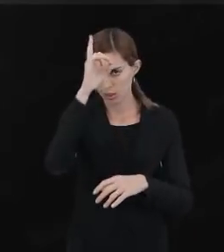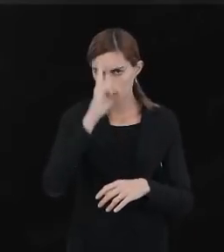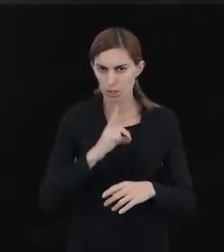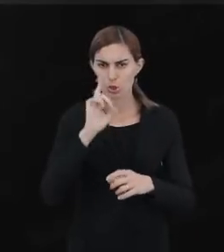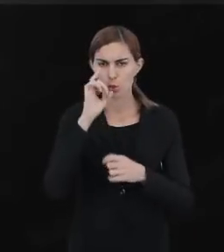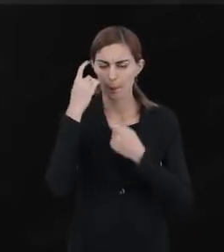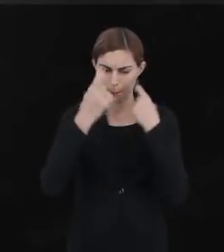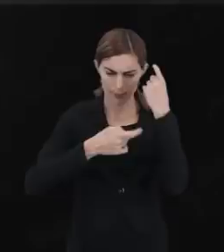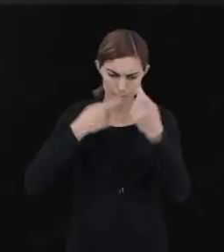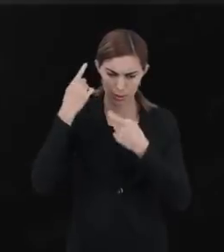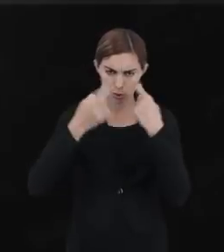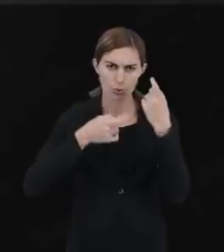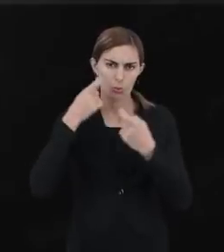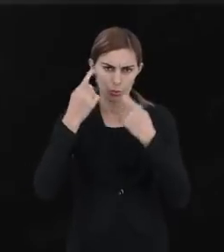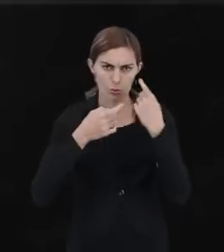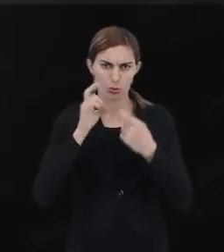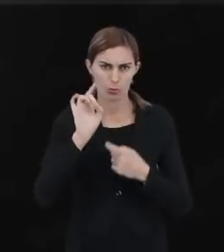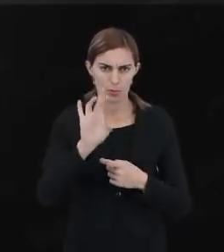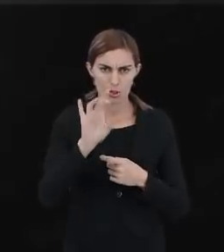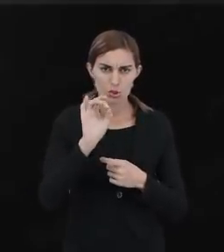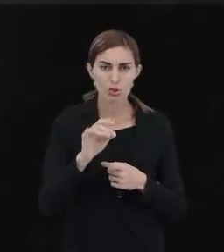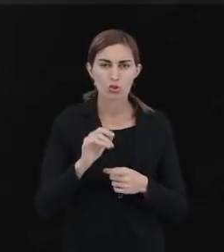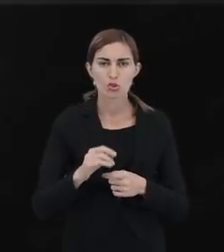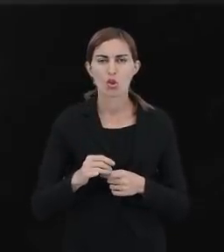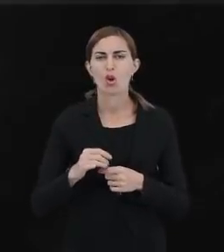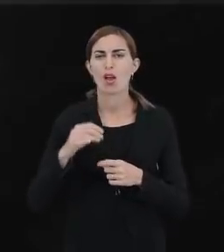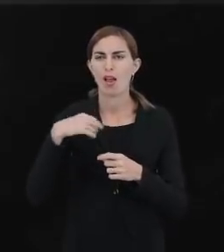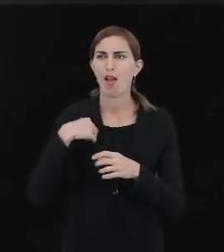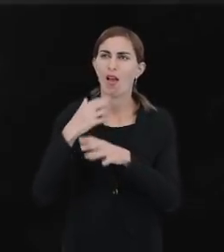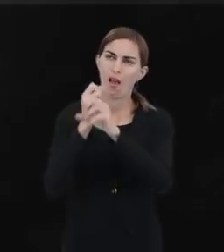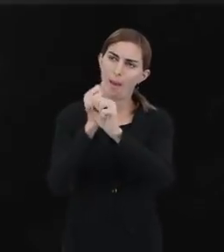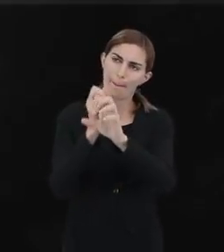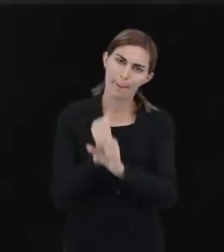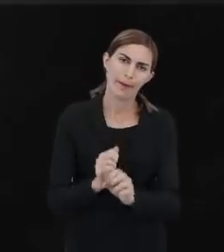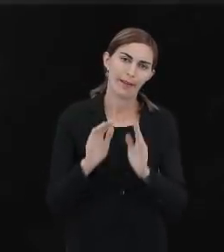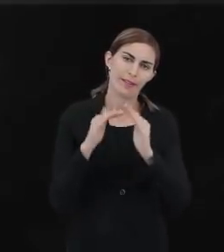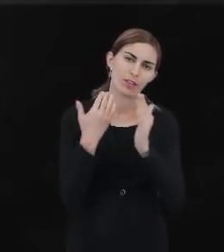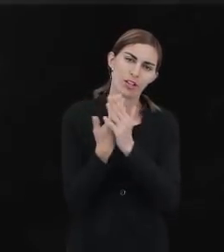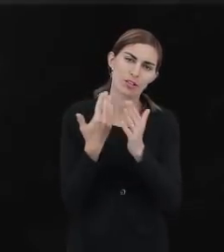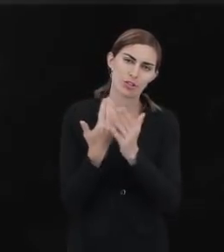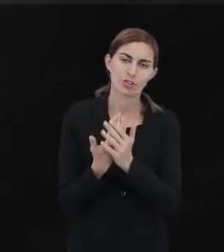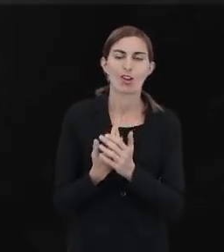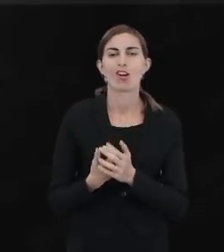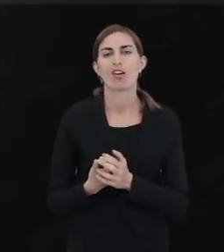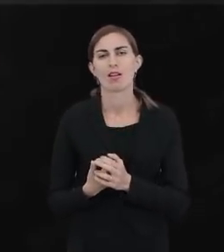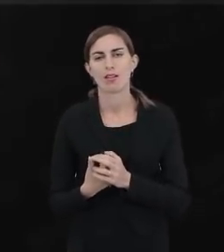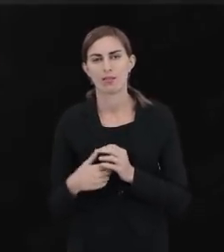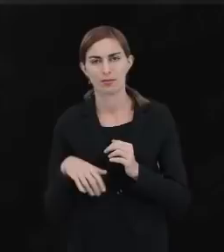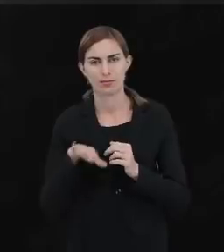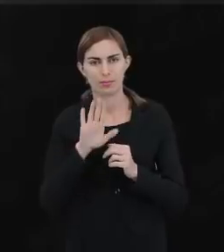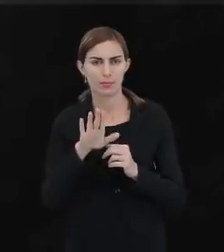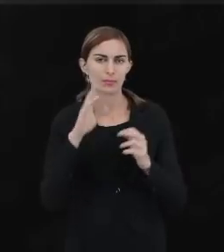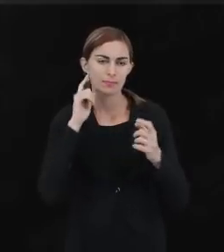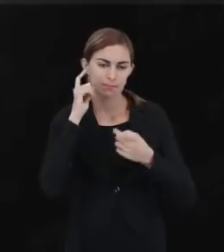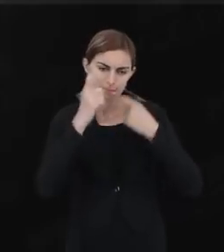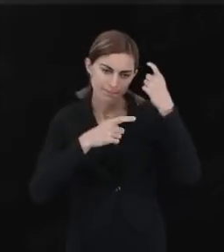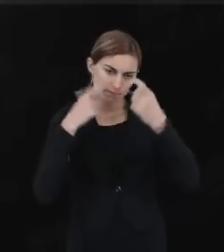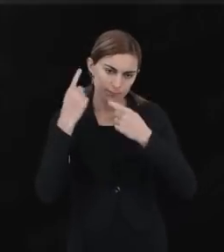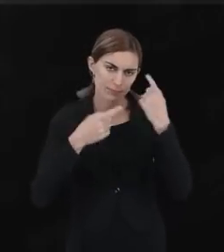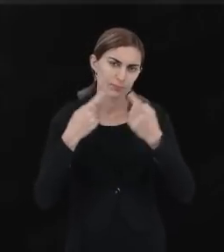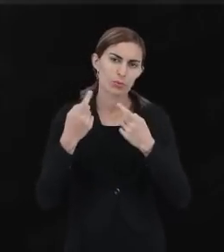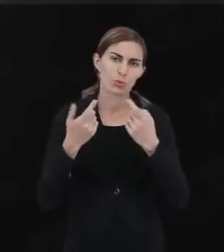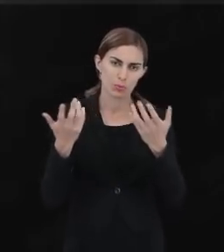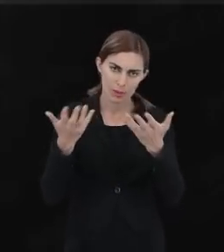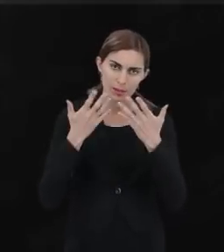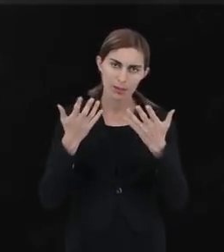a aam o ranking após a posição da escola um determinado quadro mas que se preocupa em trazer